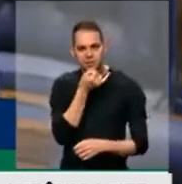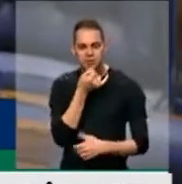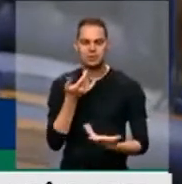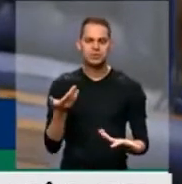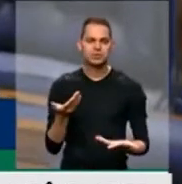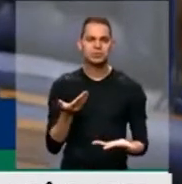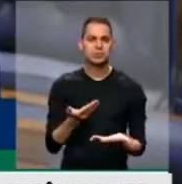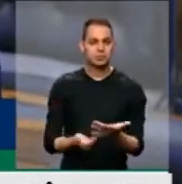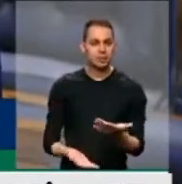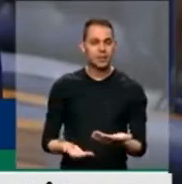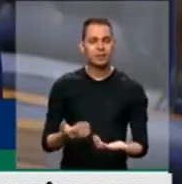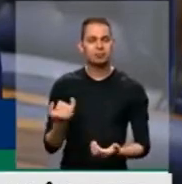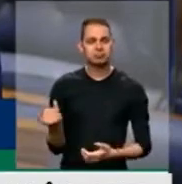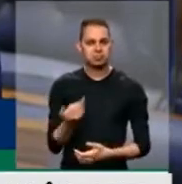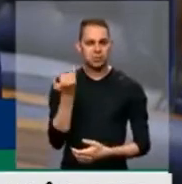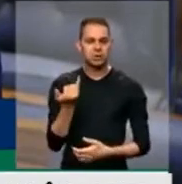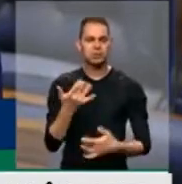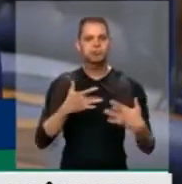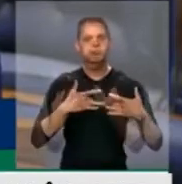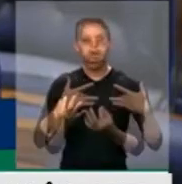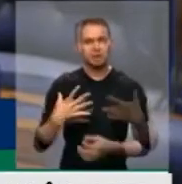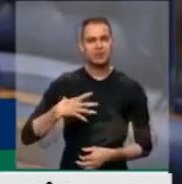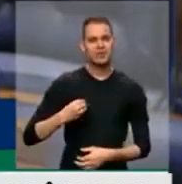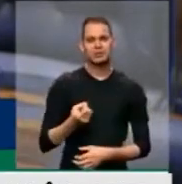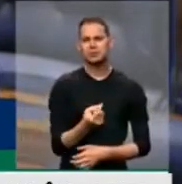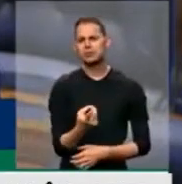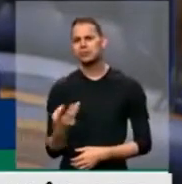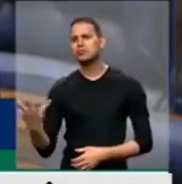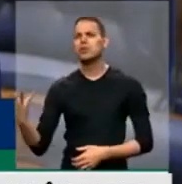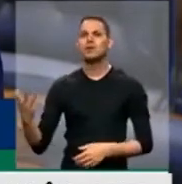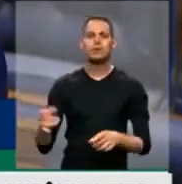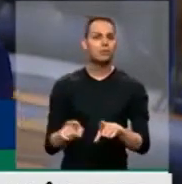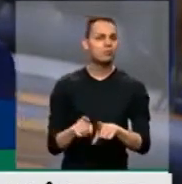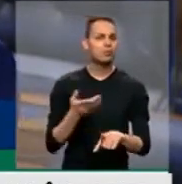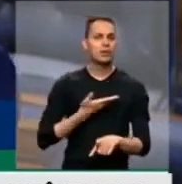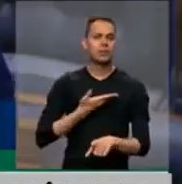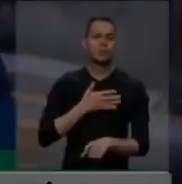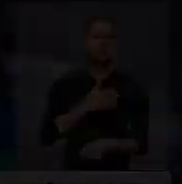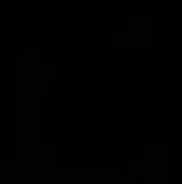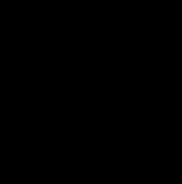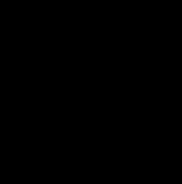e minhas condolências a toda a sua família e também a todos os amigos. Muito obrigado, senhor presidente.